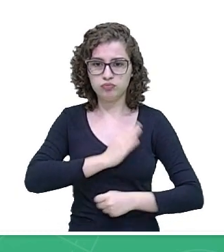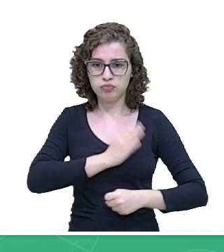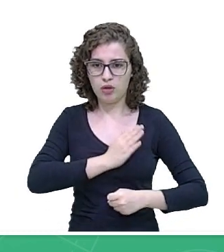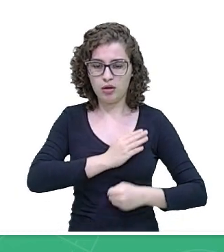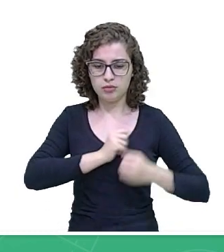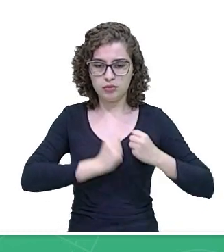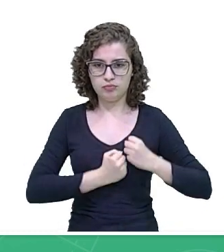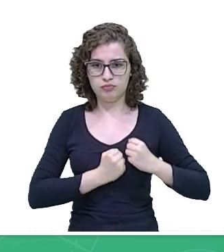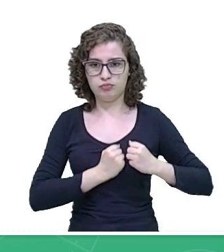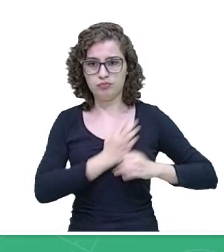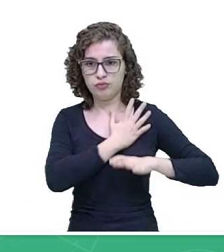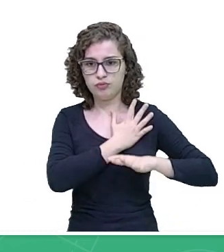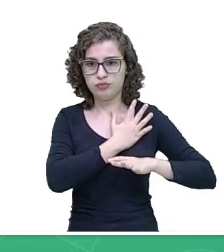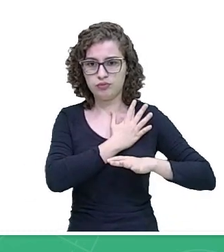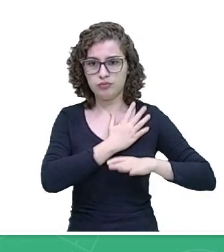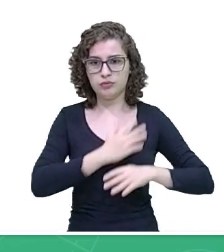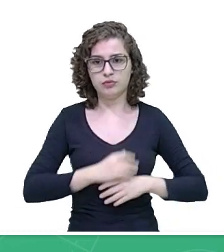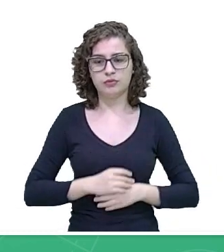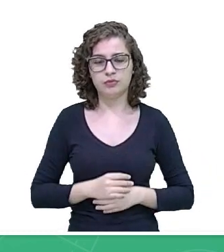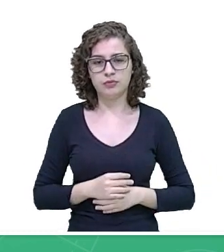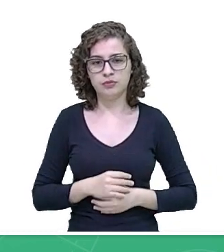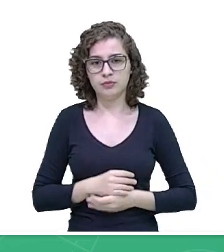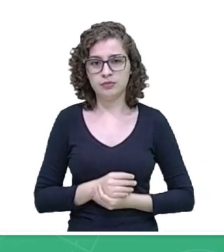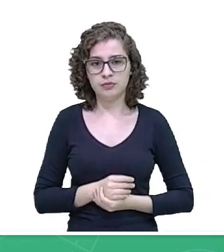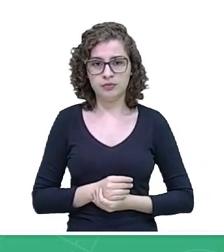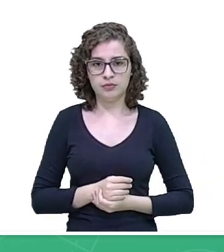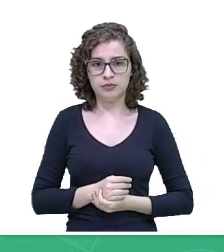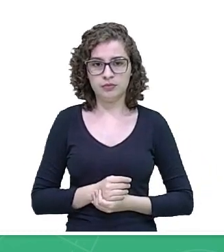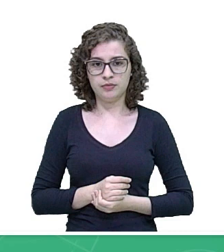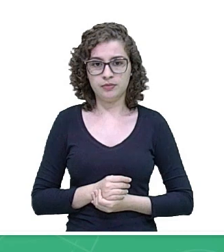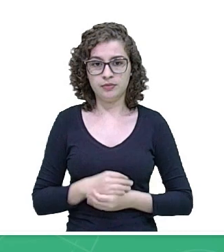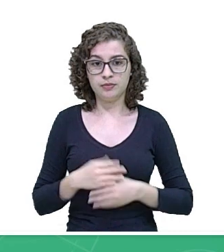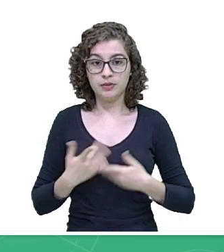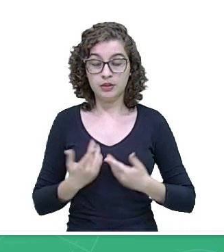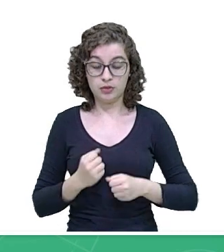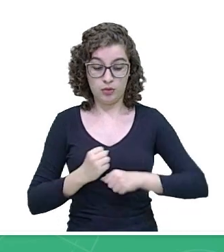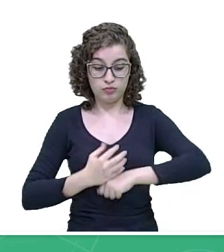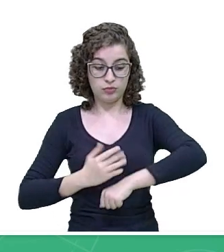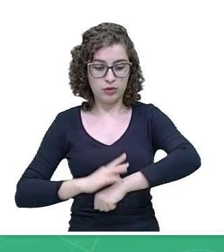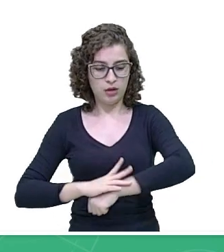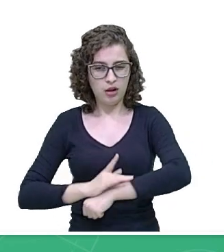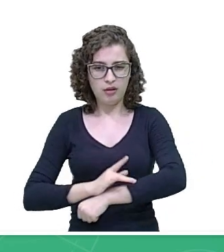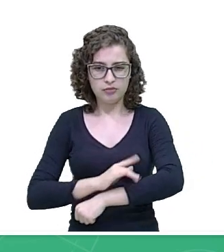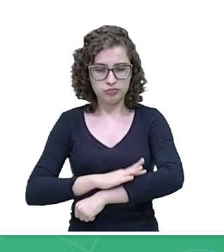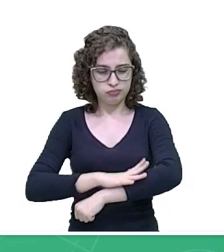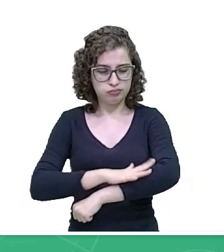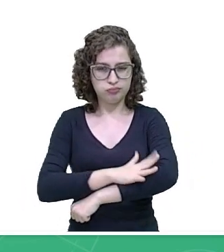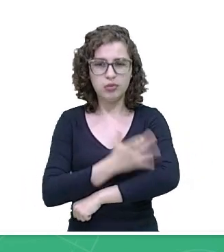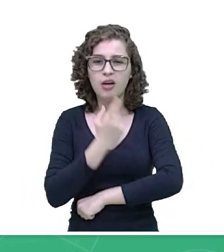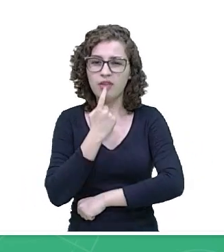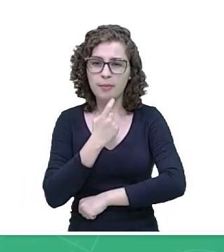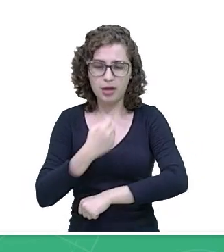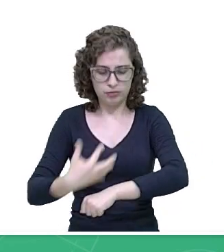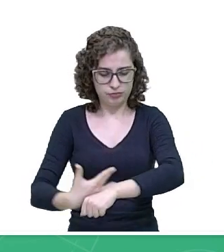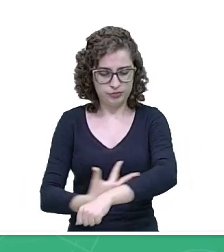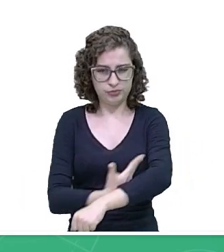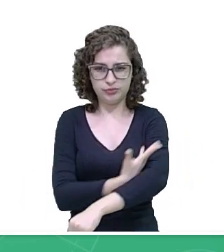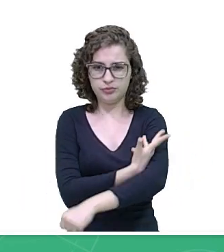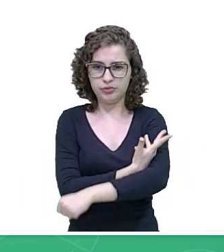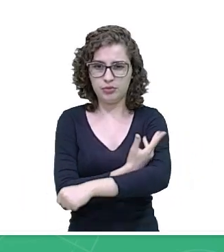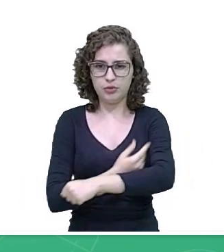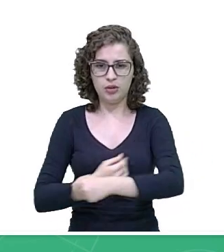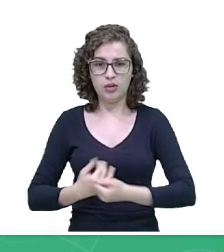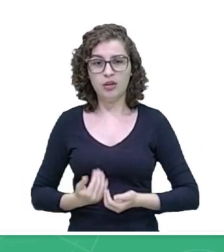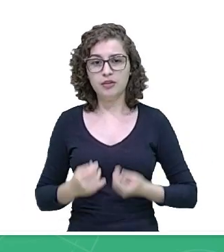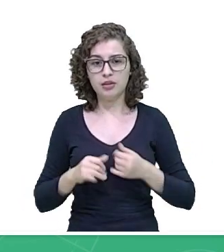sangue, por distribuir o sangue para todo o corpo, e juntamente com o sangue vão outras substâncias, como